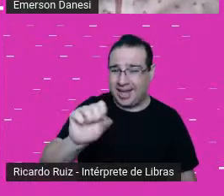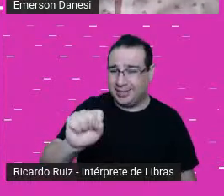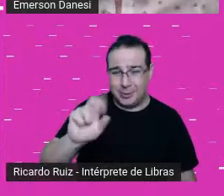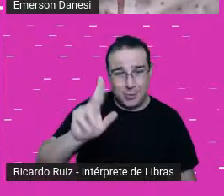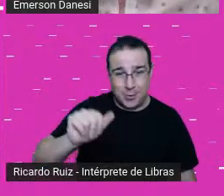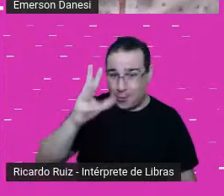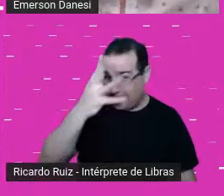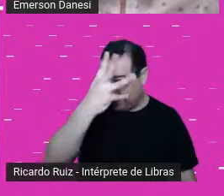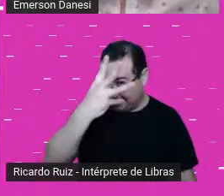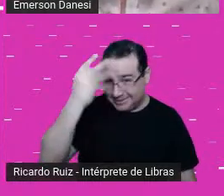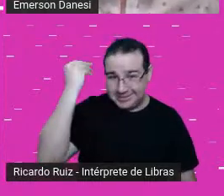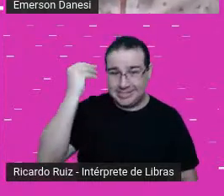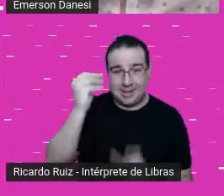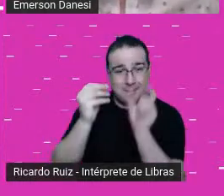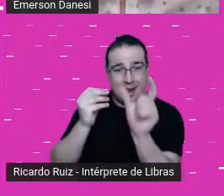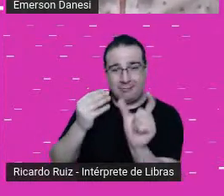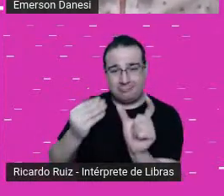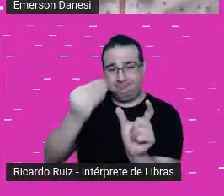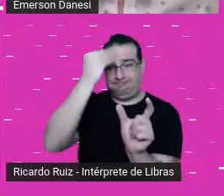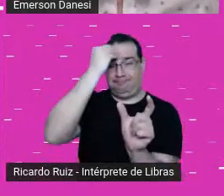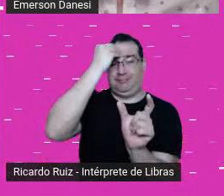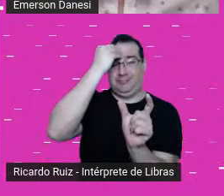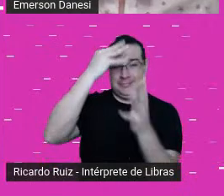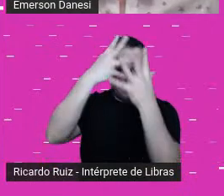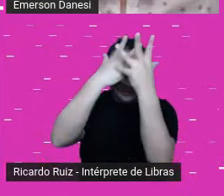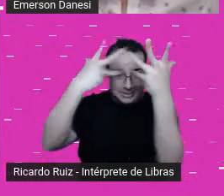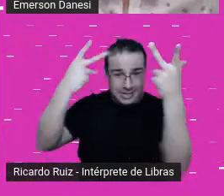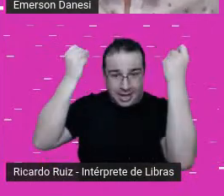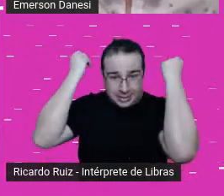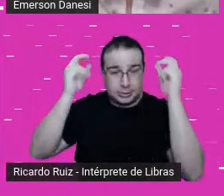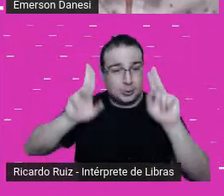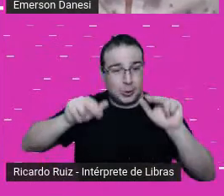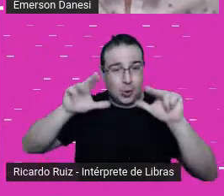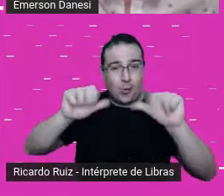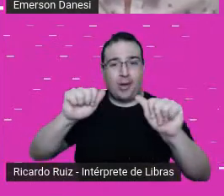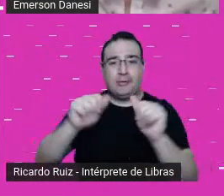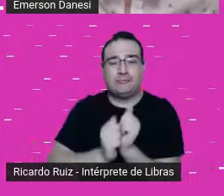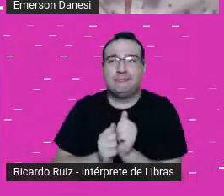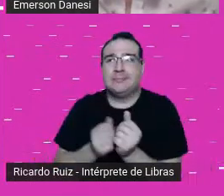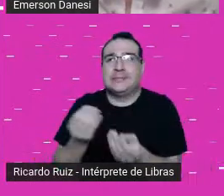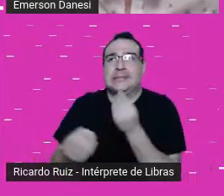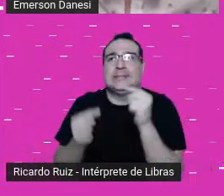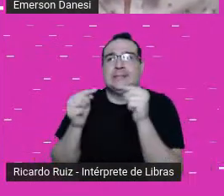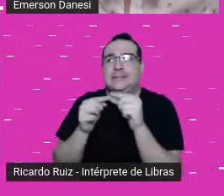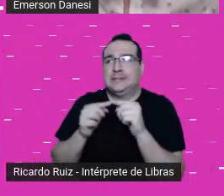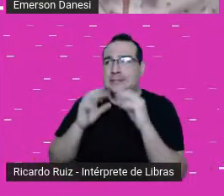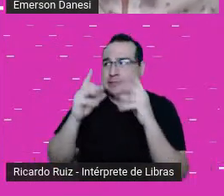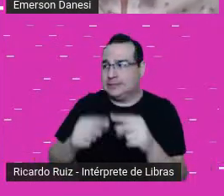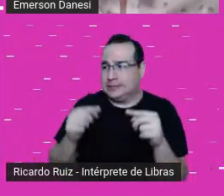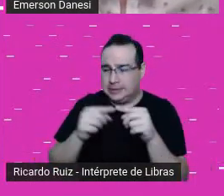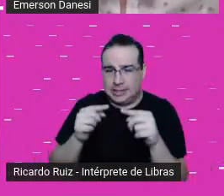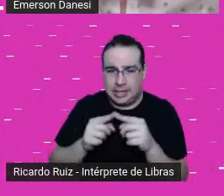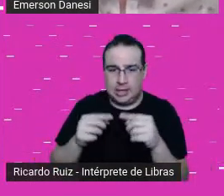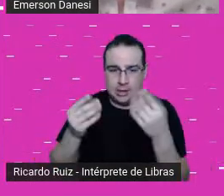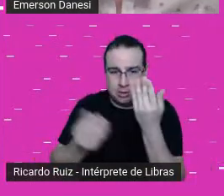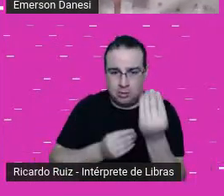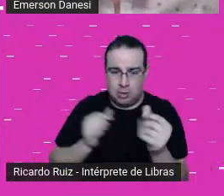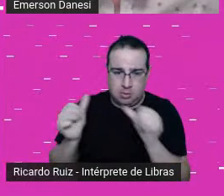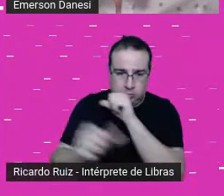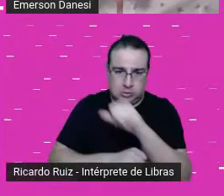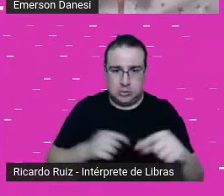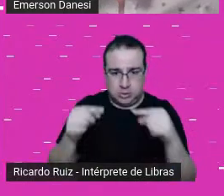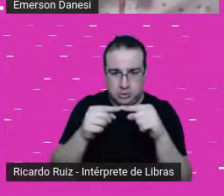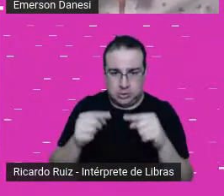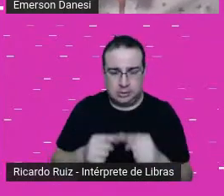essa palavra. Isso tudo eu acho que é o alimento que ele me deu para eu